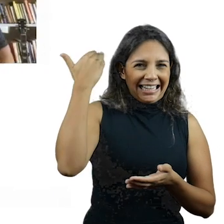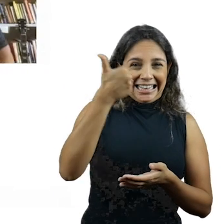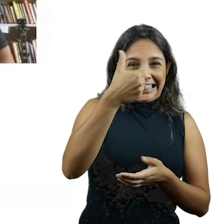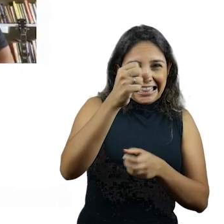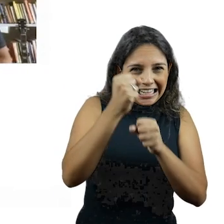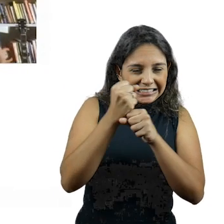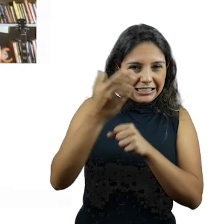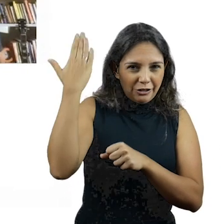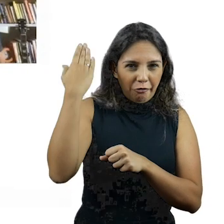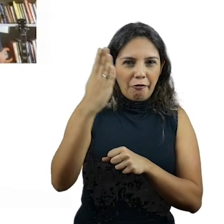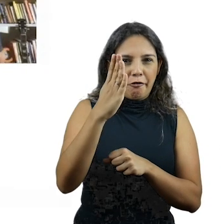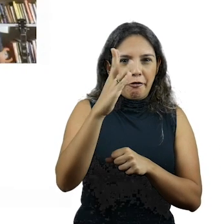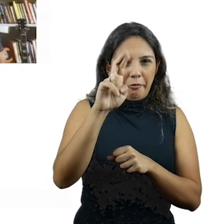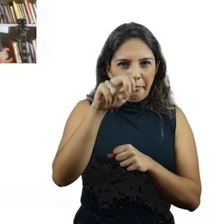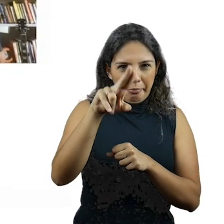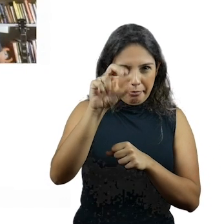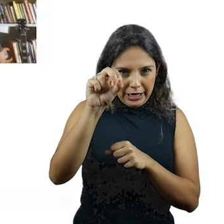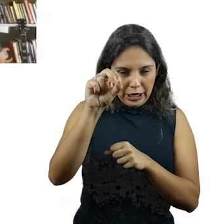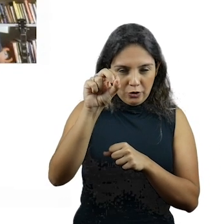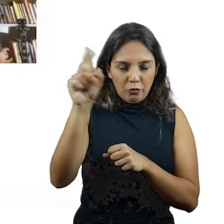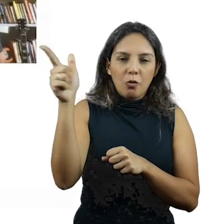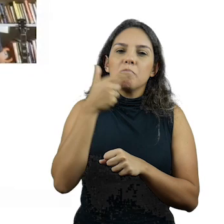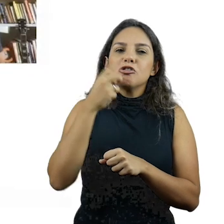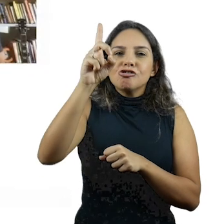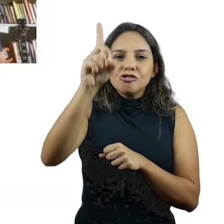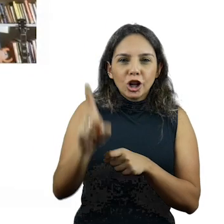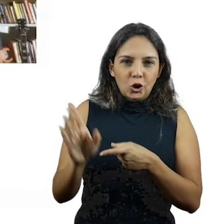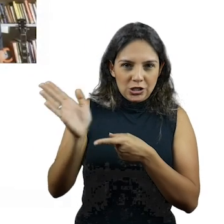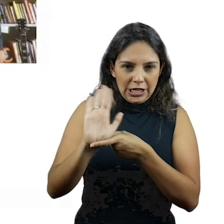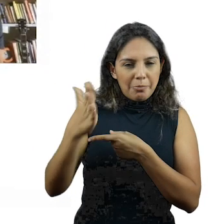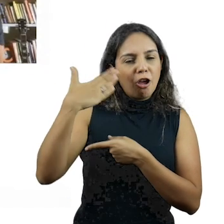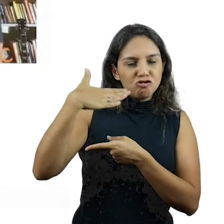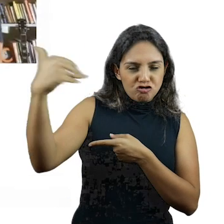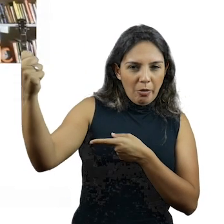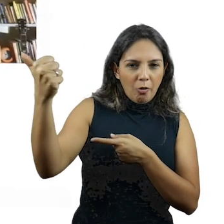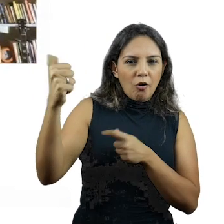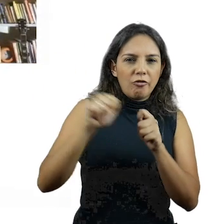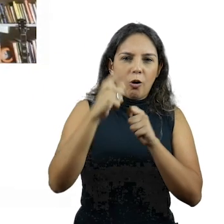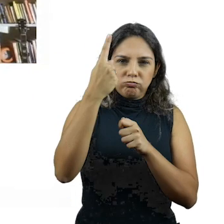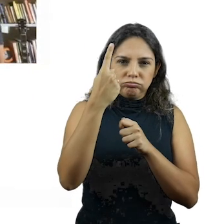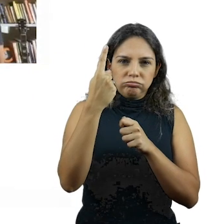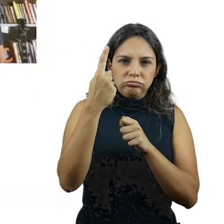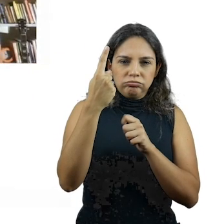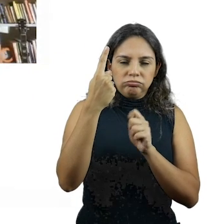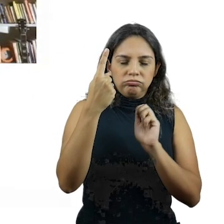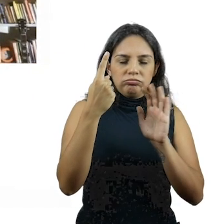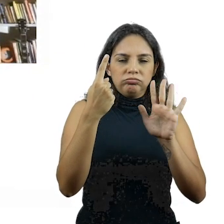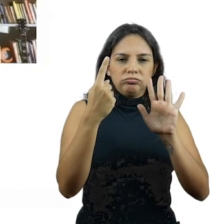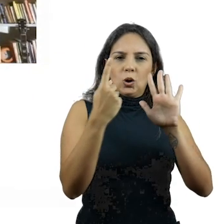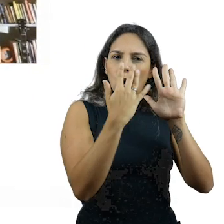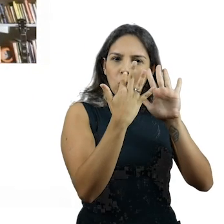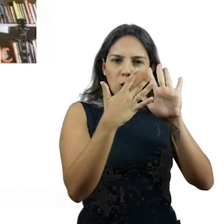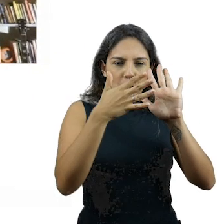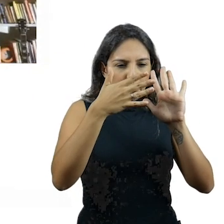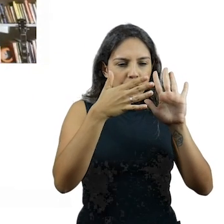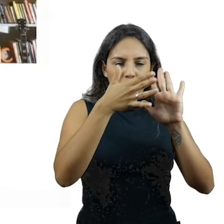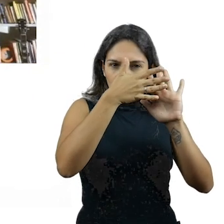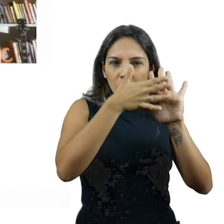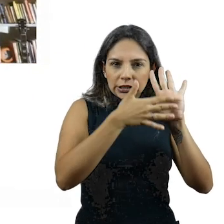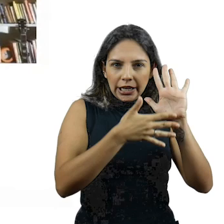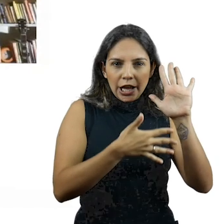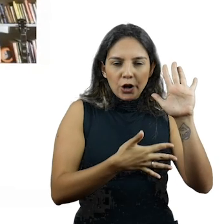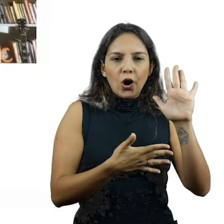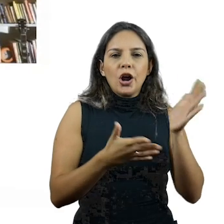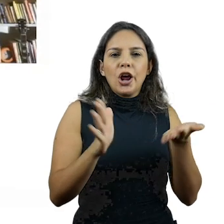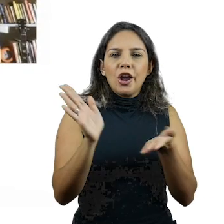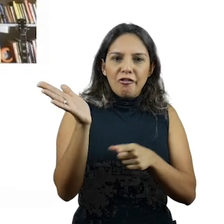atrás, quando o Breno Silveira, o diretor de cinema, me chamou para fazer um roteiro, trabalhar na ideia de um roteiro para um filme que o Breno queria fazer com